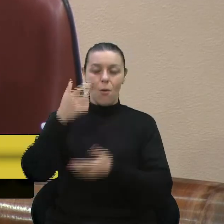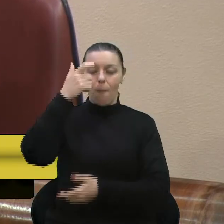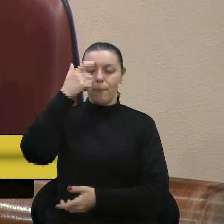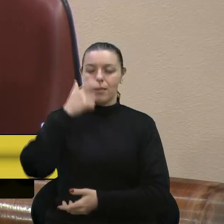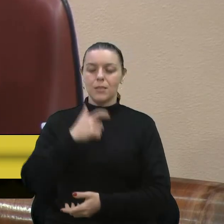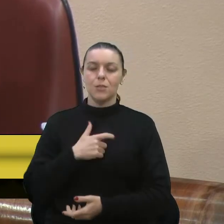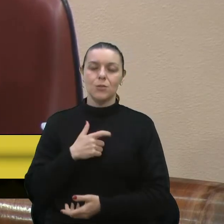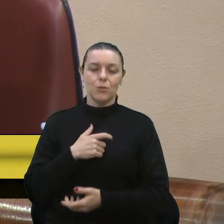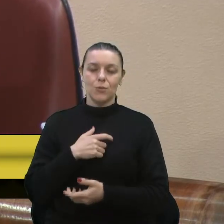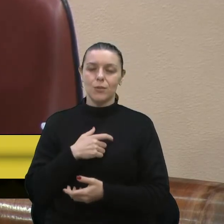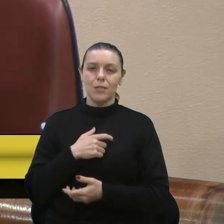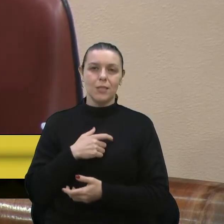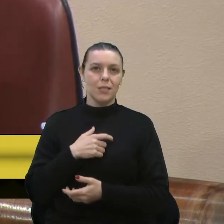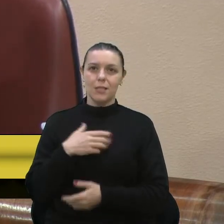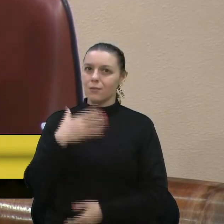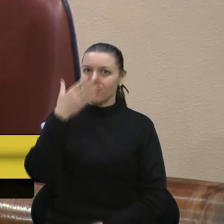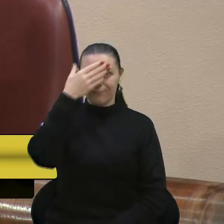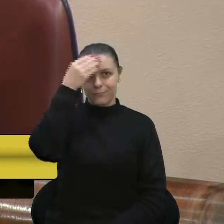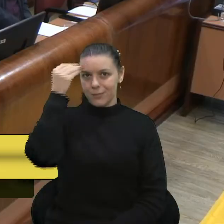realmente inesquecível.